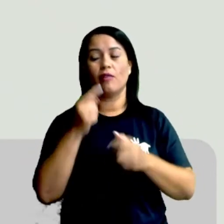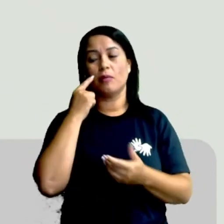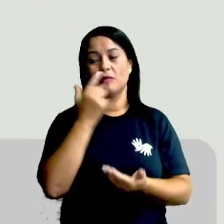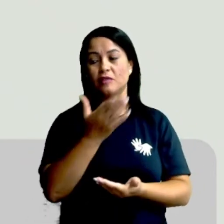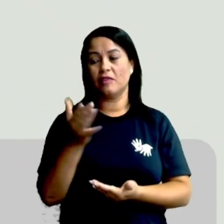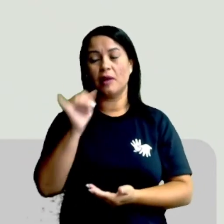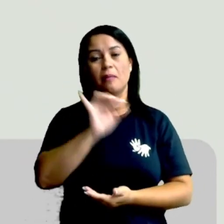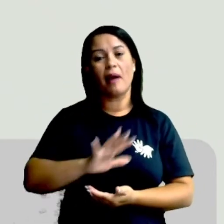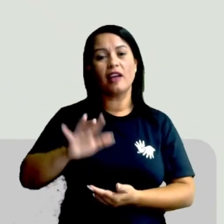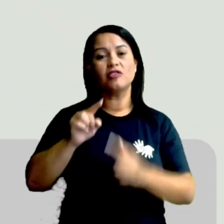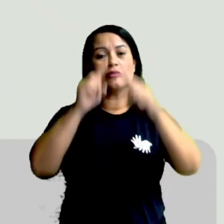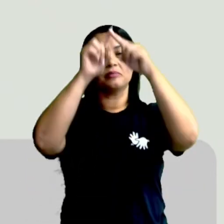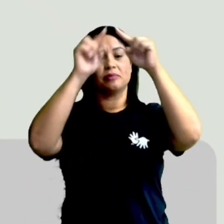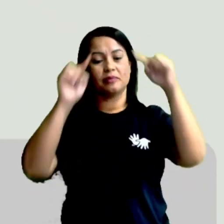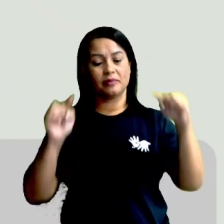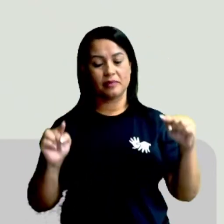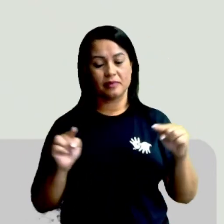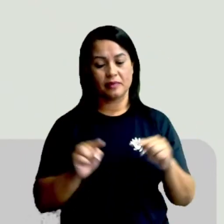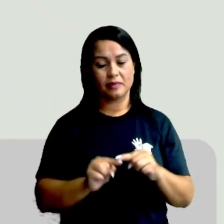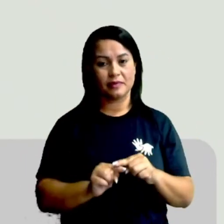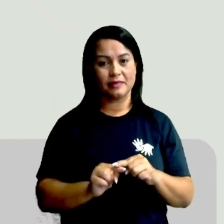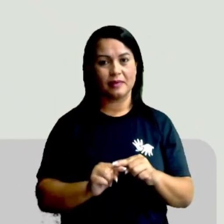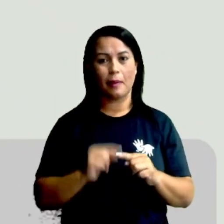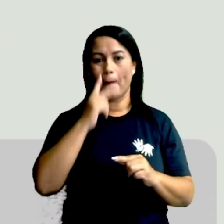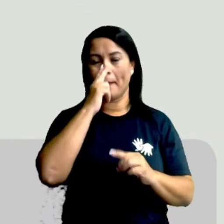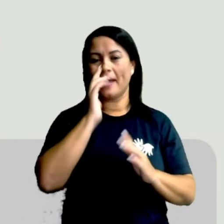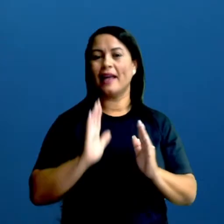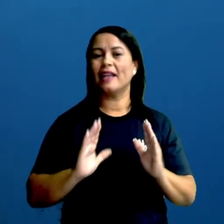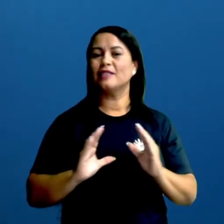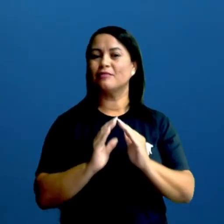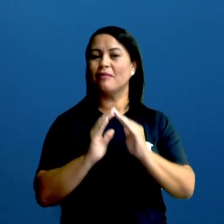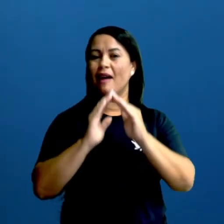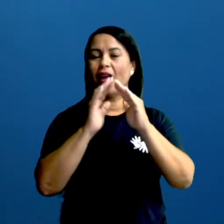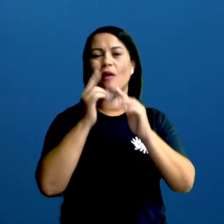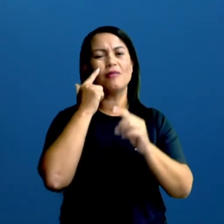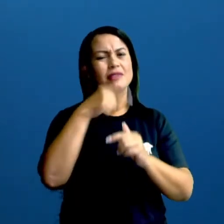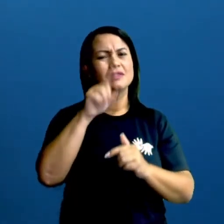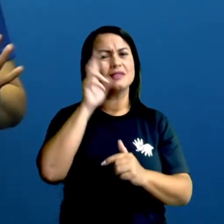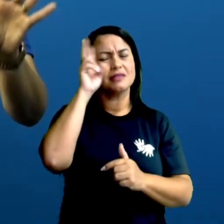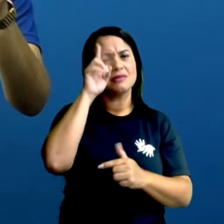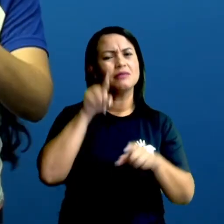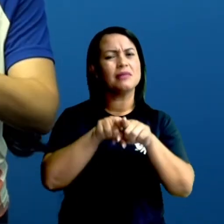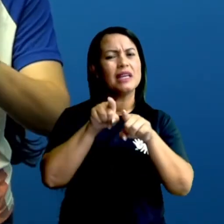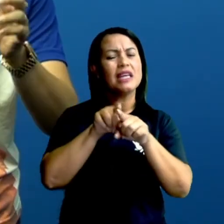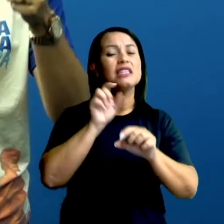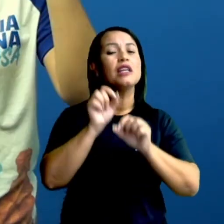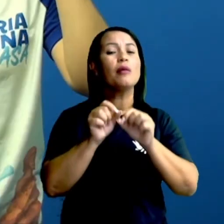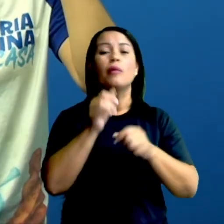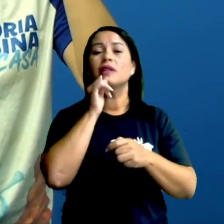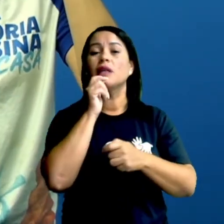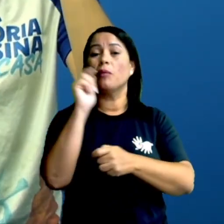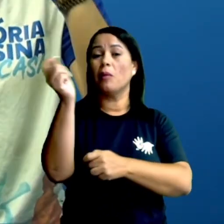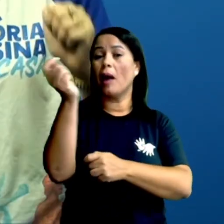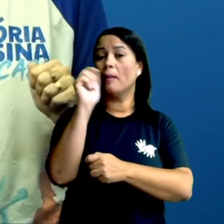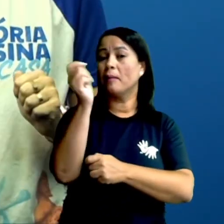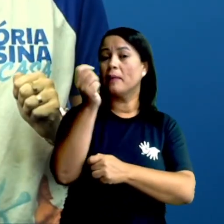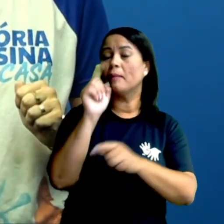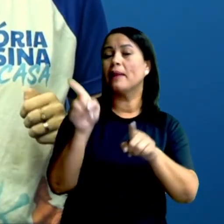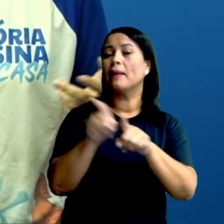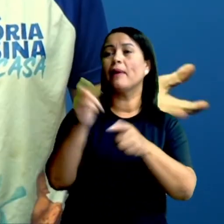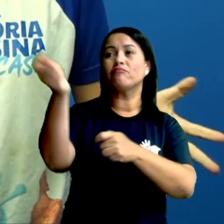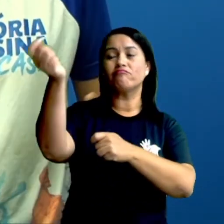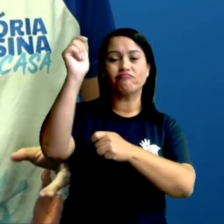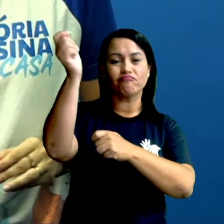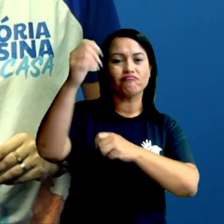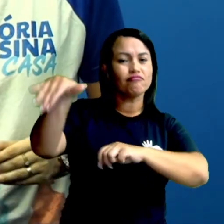Vamos observar aqui o losango, né? Os meninos que sempre aí estão trabalhando com losango, né? Fazendo uma pipa, né? Empinando a pipa aí na